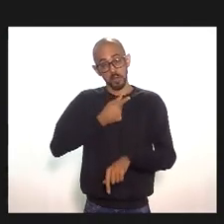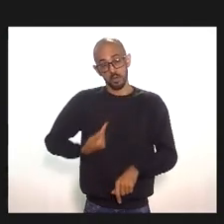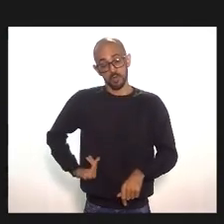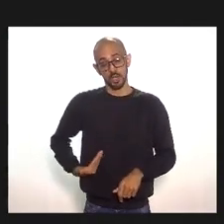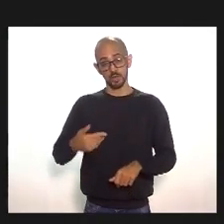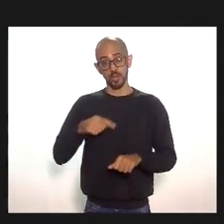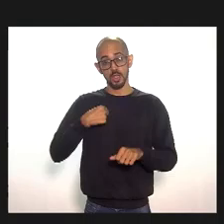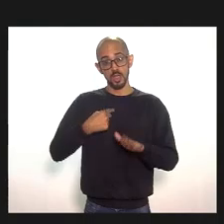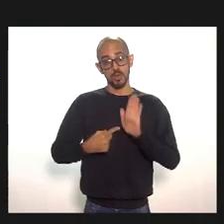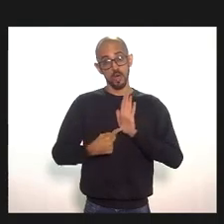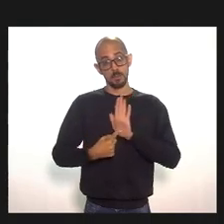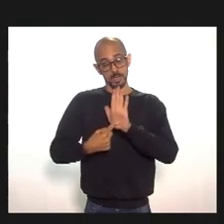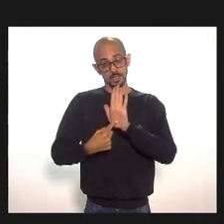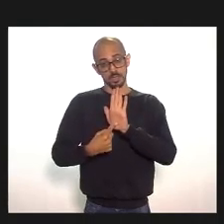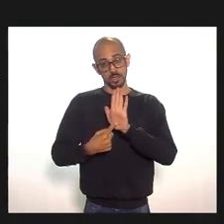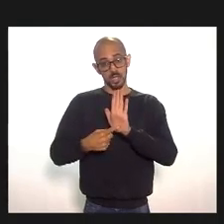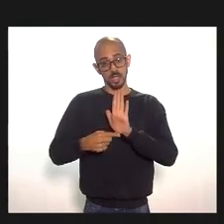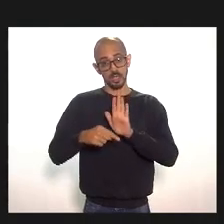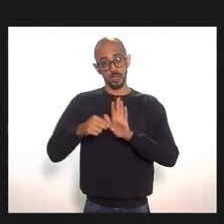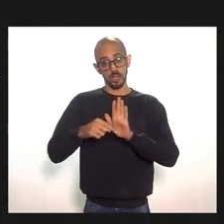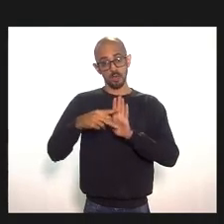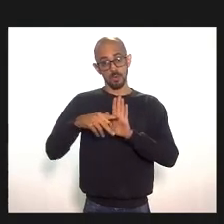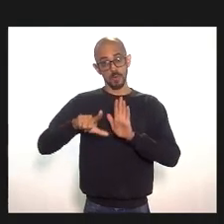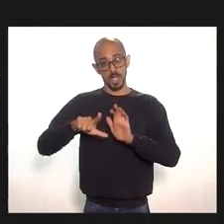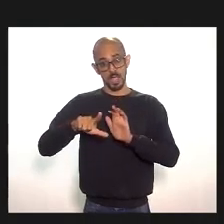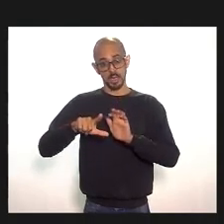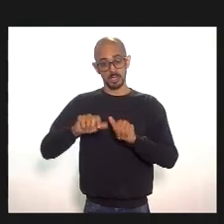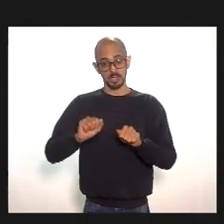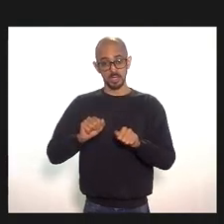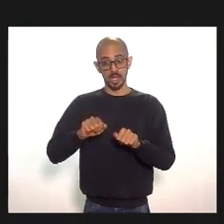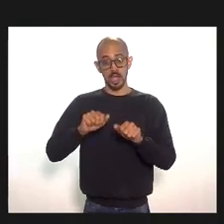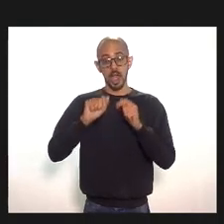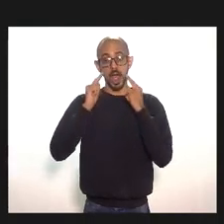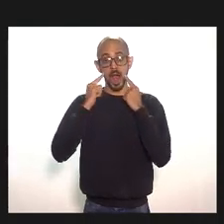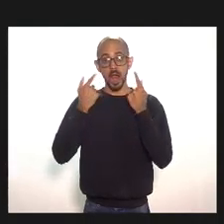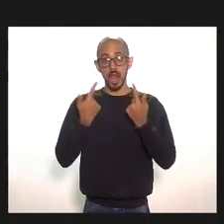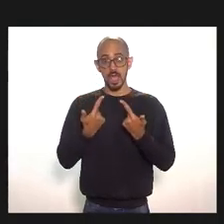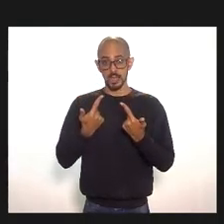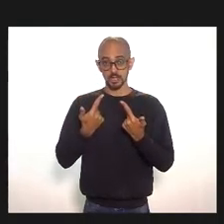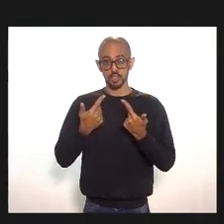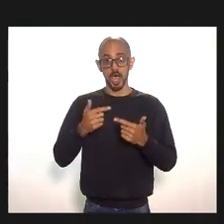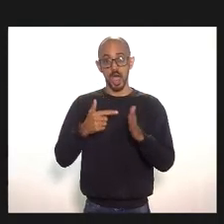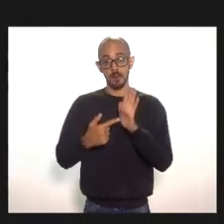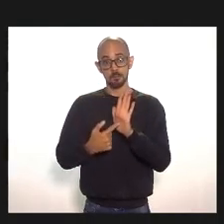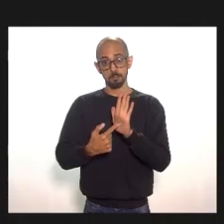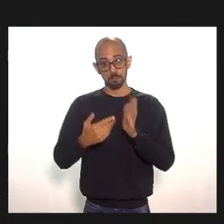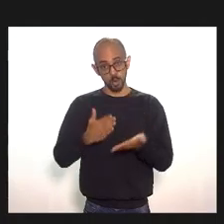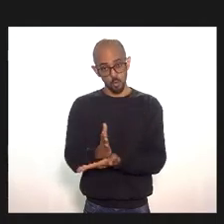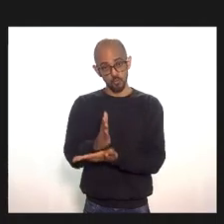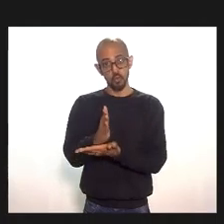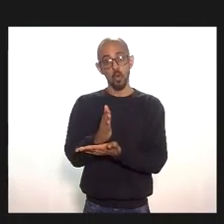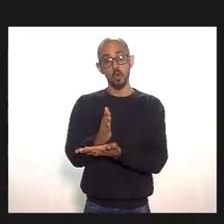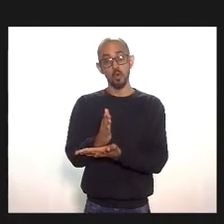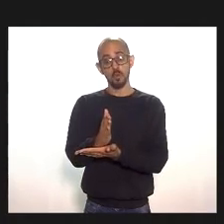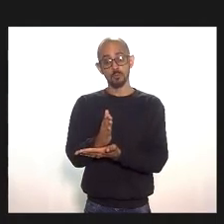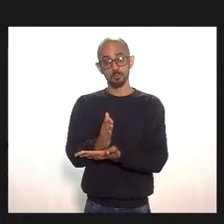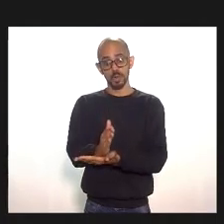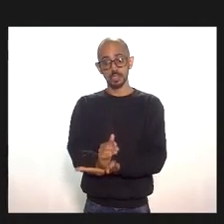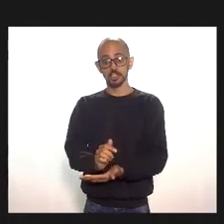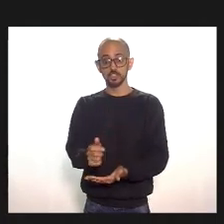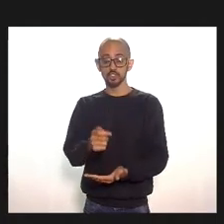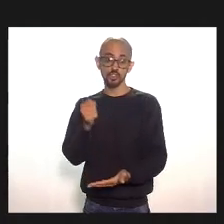lei. A Alerj aprovou para que o governo do estado do Rio de Janeiro tivesse proatividade na busca por acesso a vacinas. E o governador Cláudio